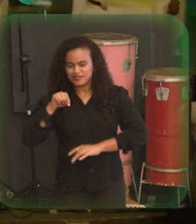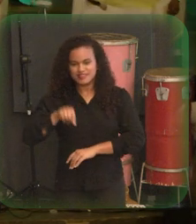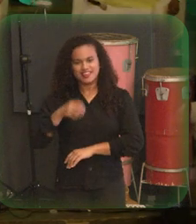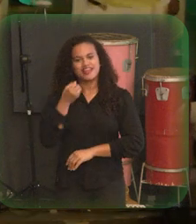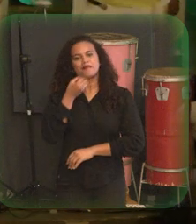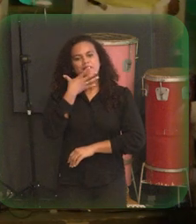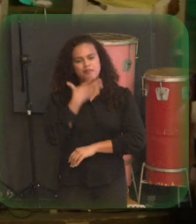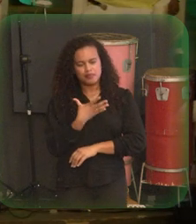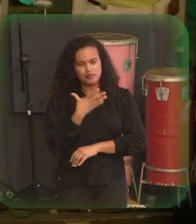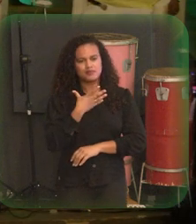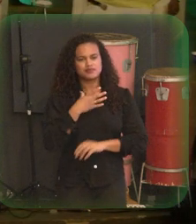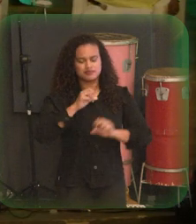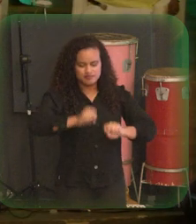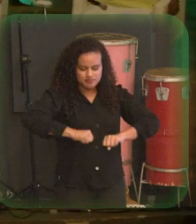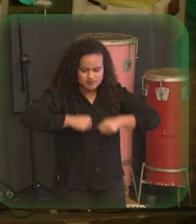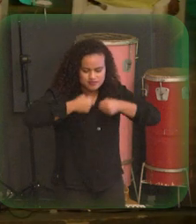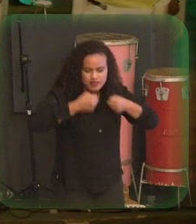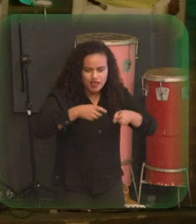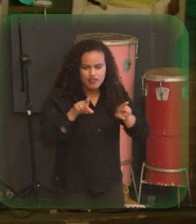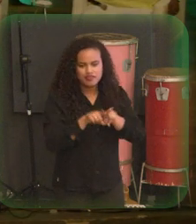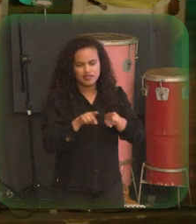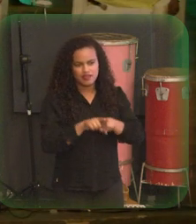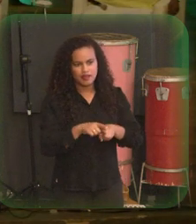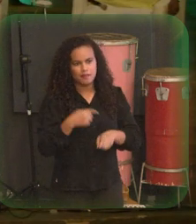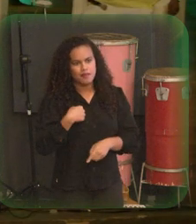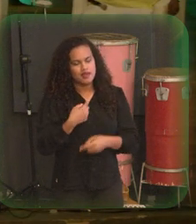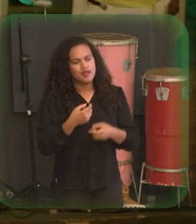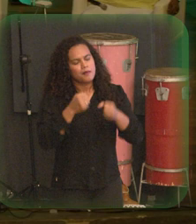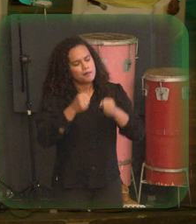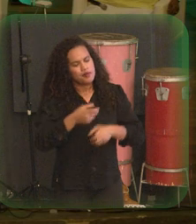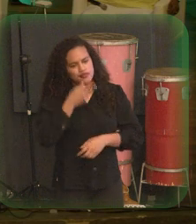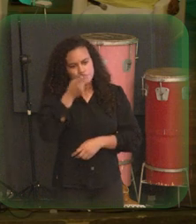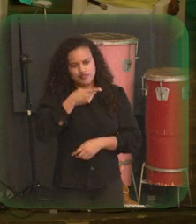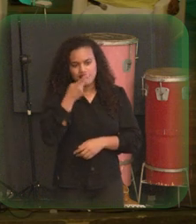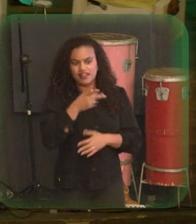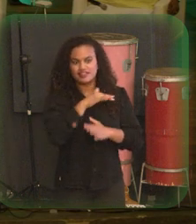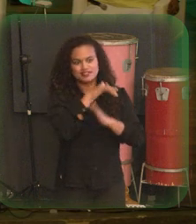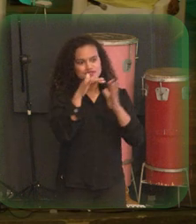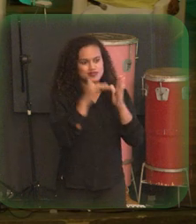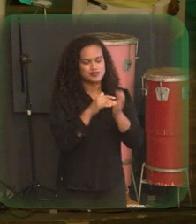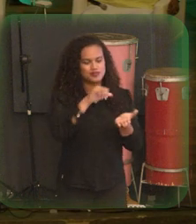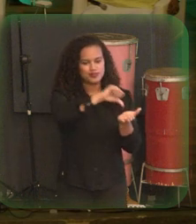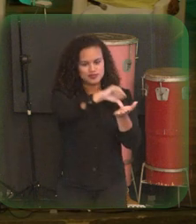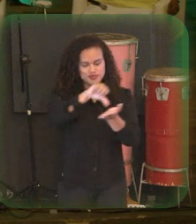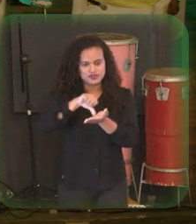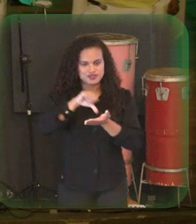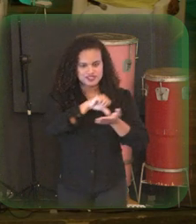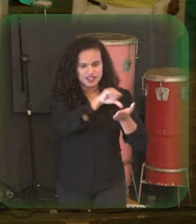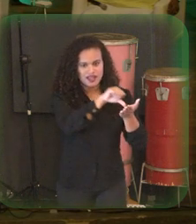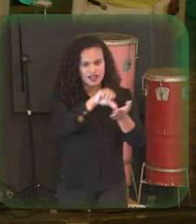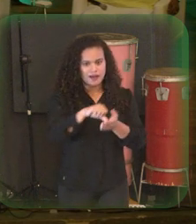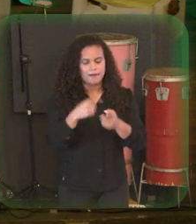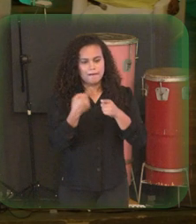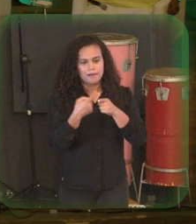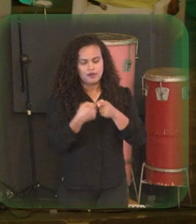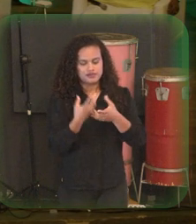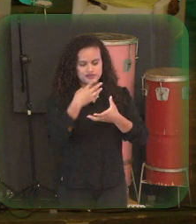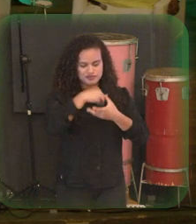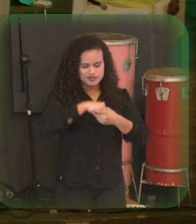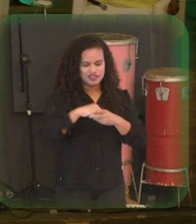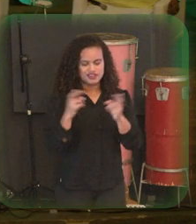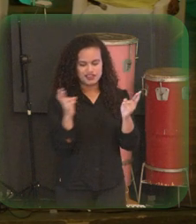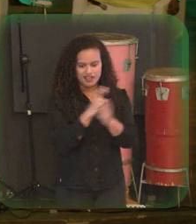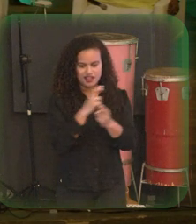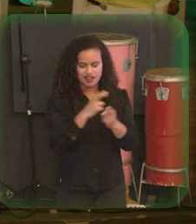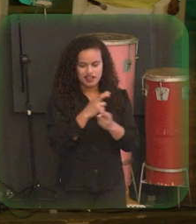tão dedicados. Posso falar, claro, de todos os campi por ter atuado no Departamento de Relações Internacionais,